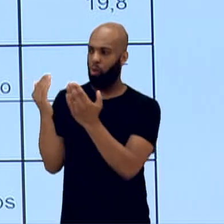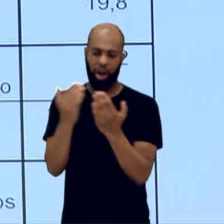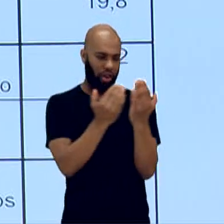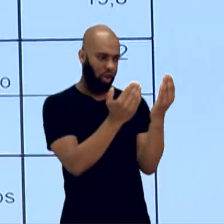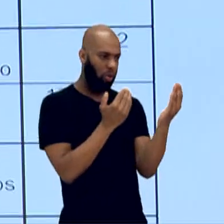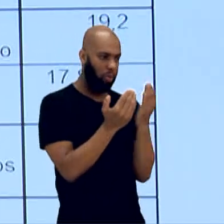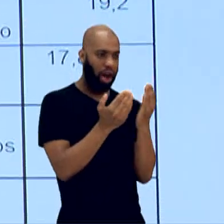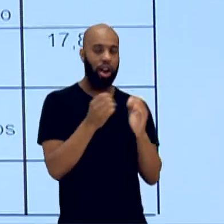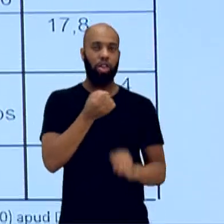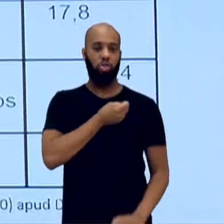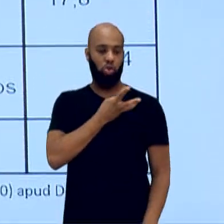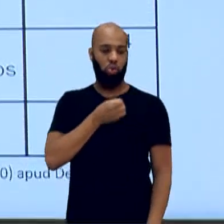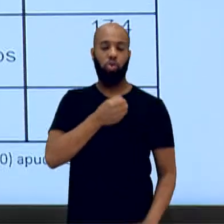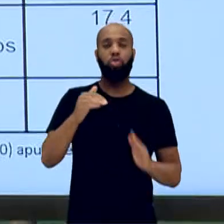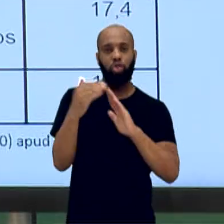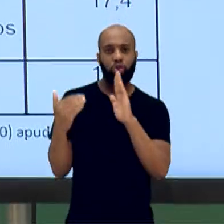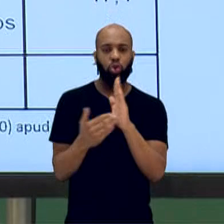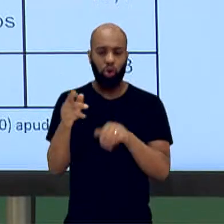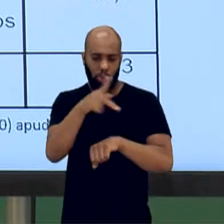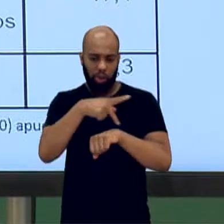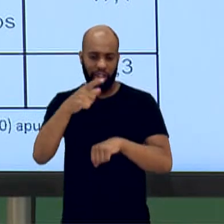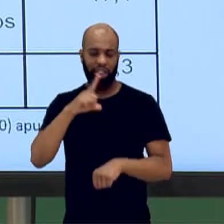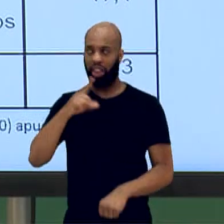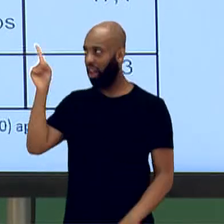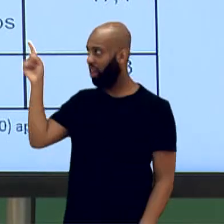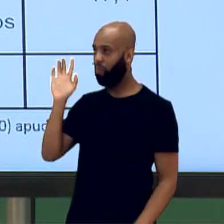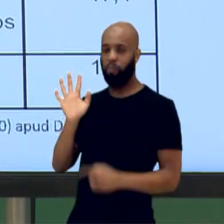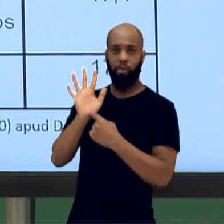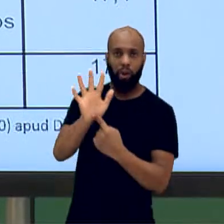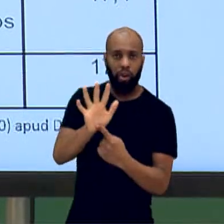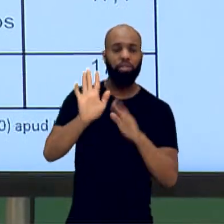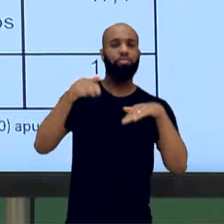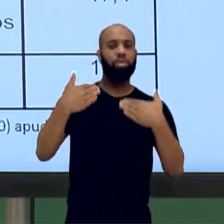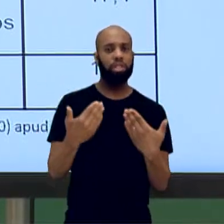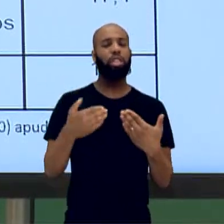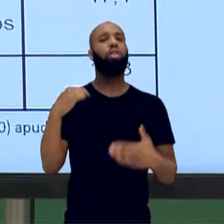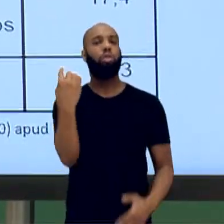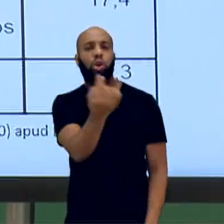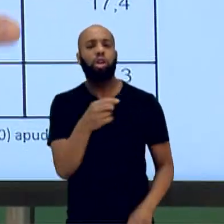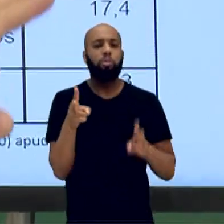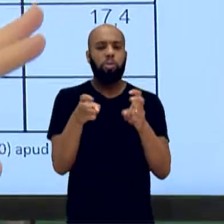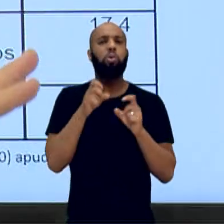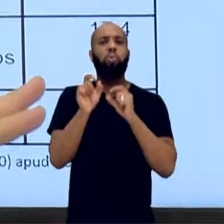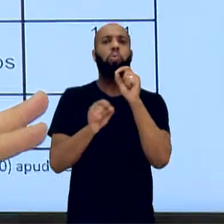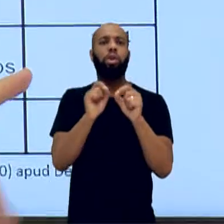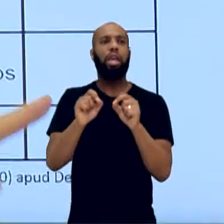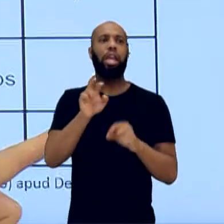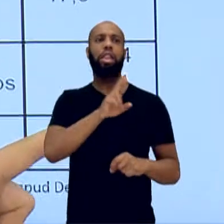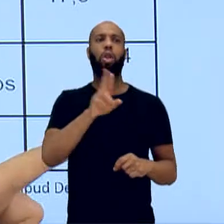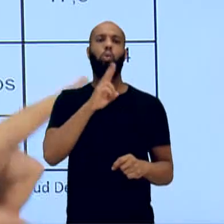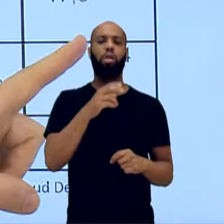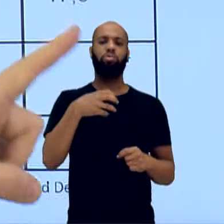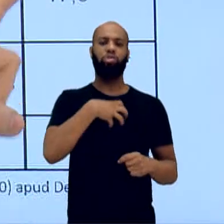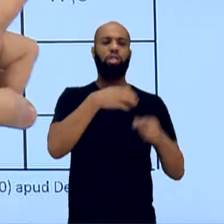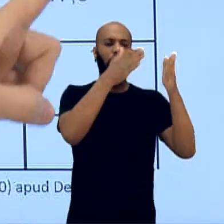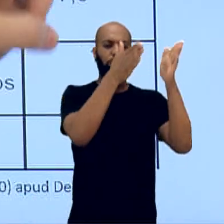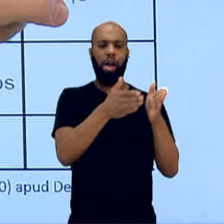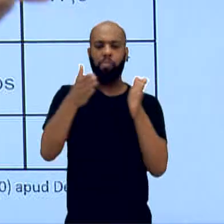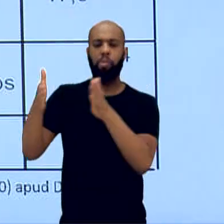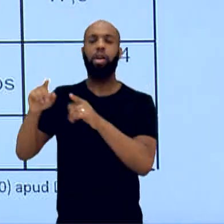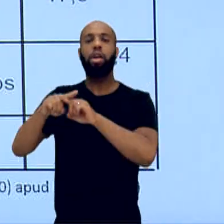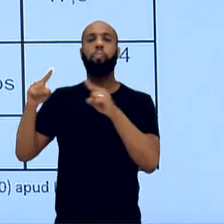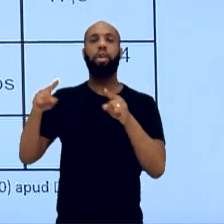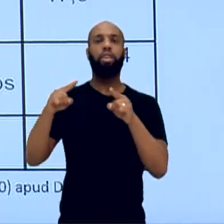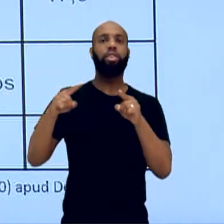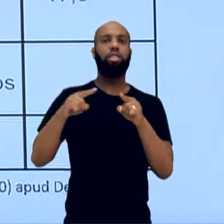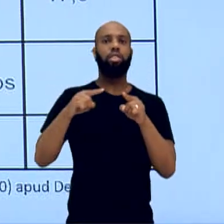de todos os países que estão relacionados aqui, nós vamos ver que, mesmo não sendo na mesma ordem, mas as proporções